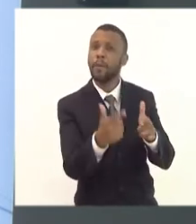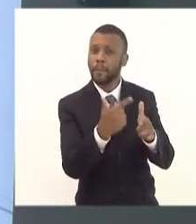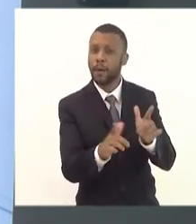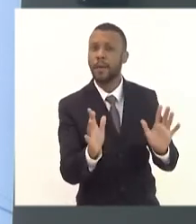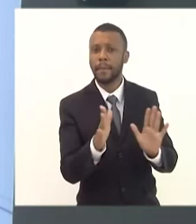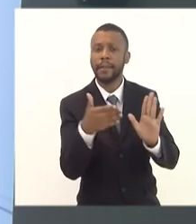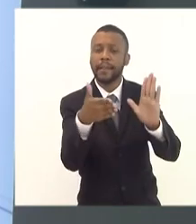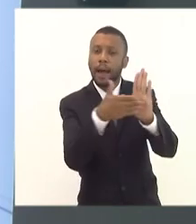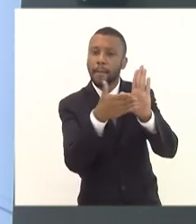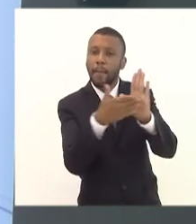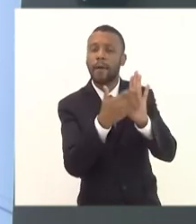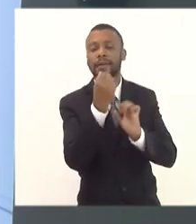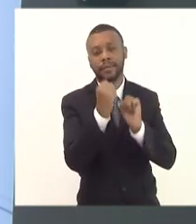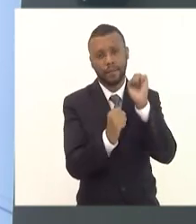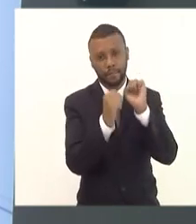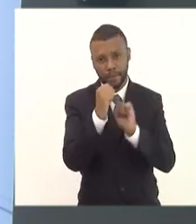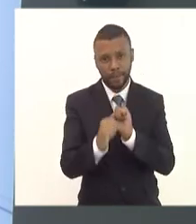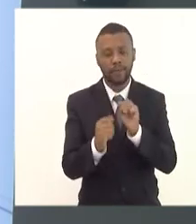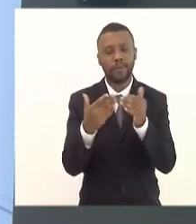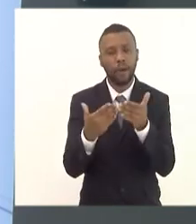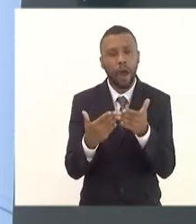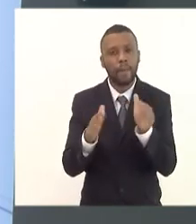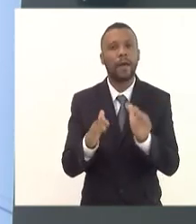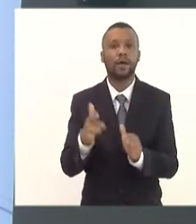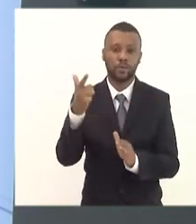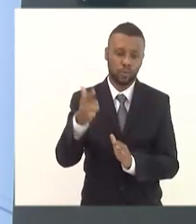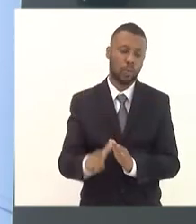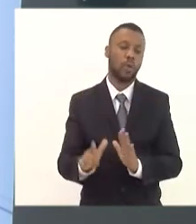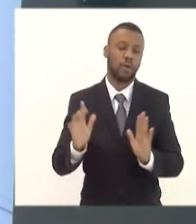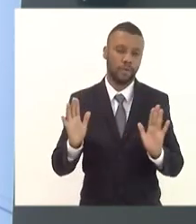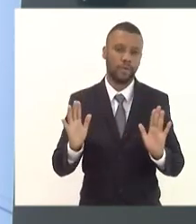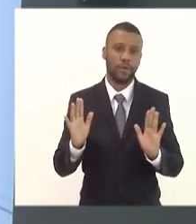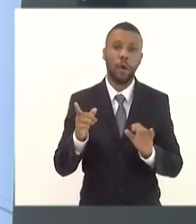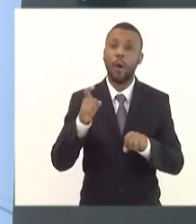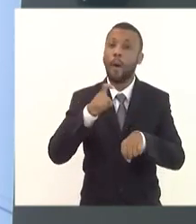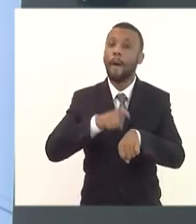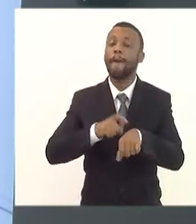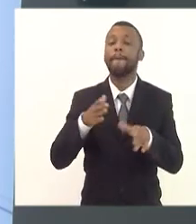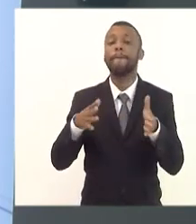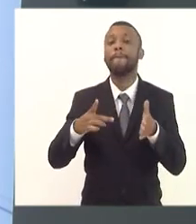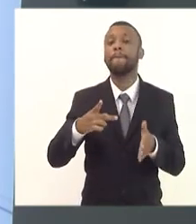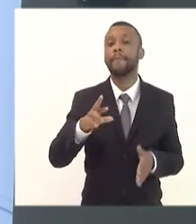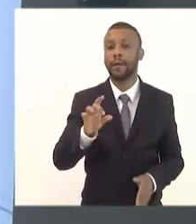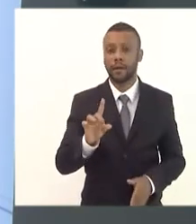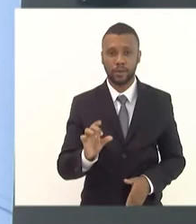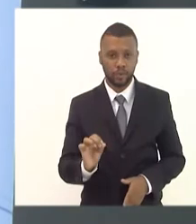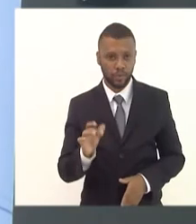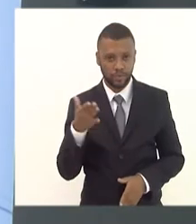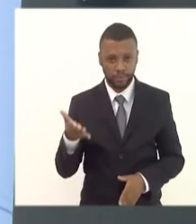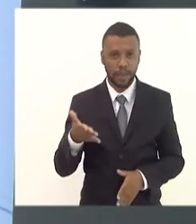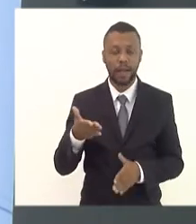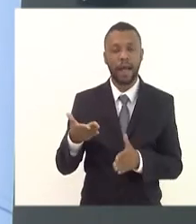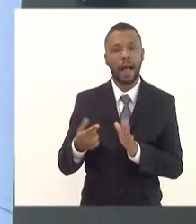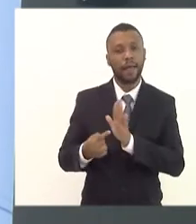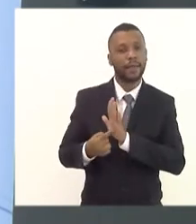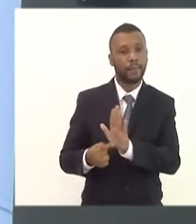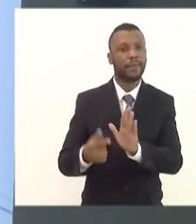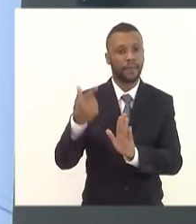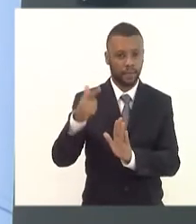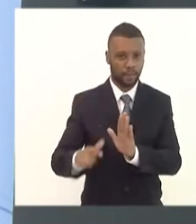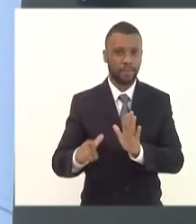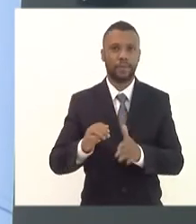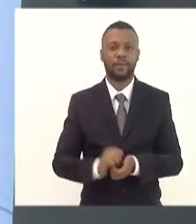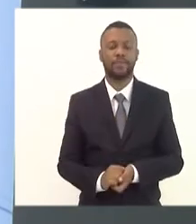nas propostas da empresa, foi aberto novamente o prazo, né, para reapresentarem.